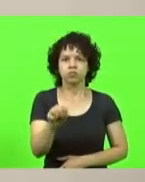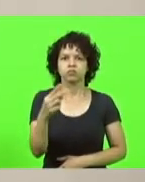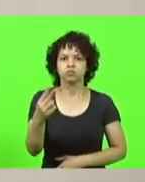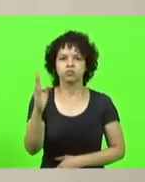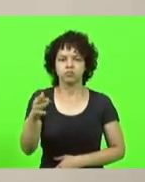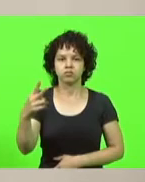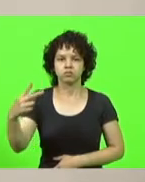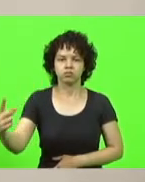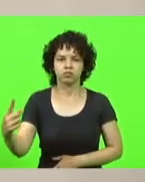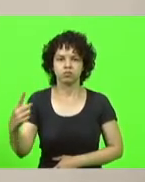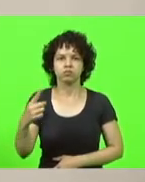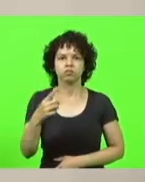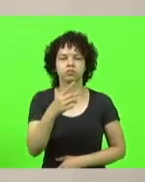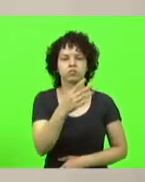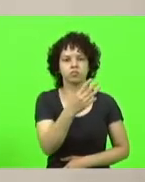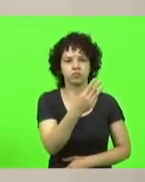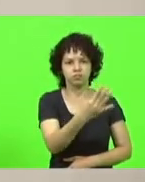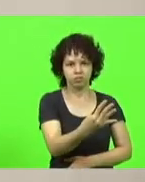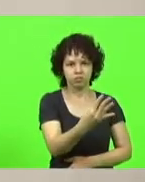419.2/2021, Projeto de Lei